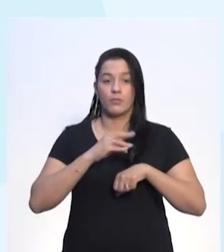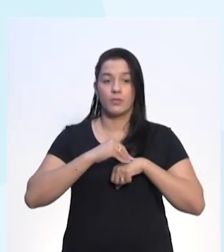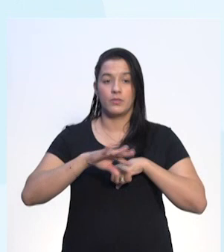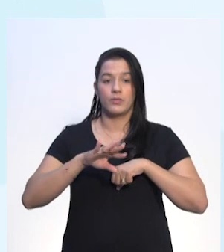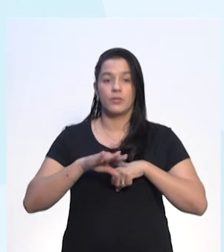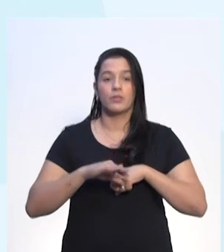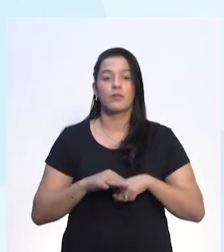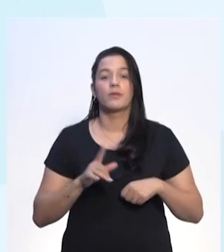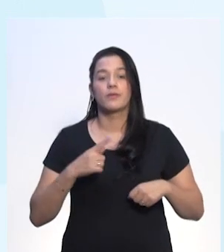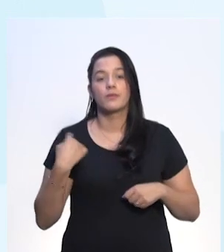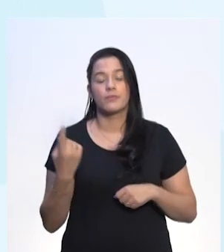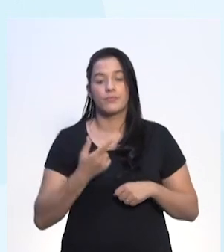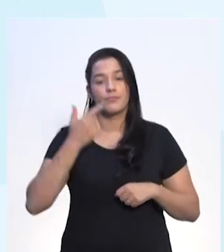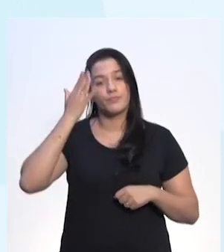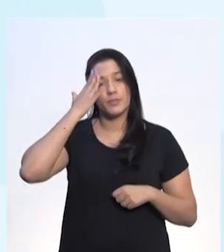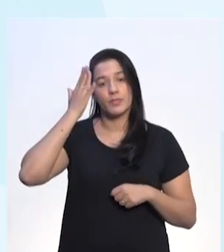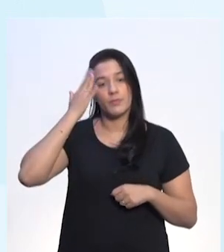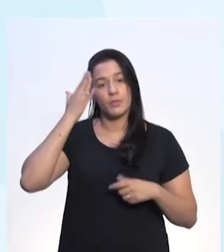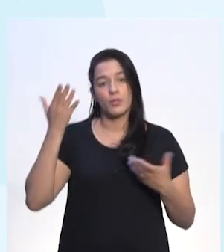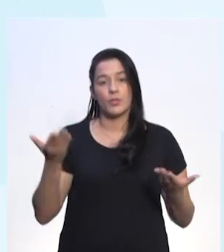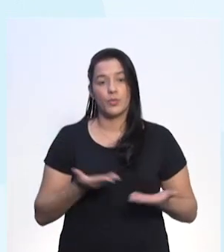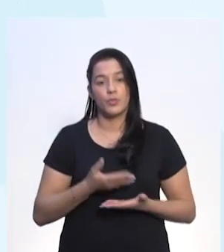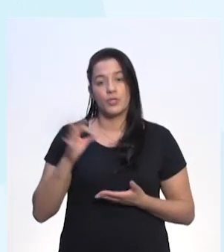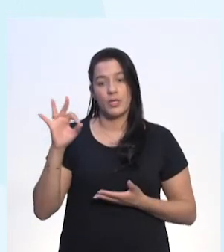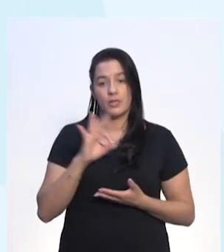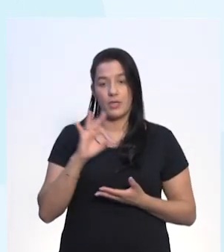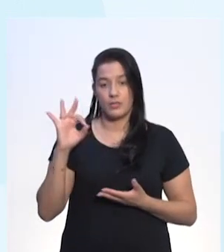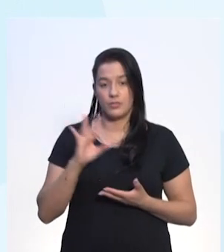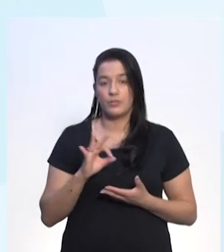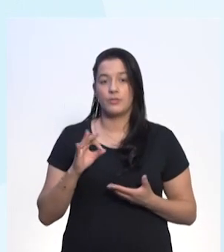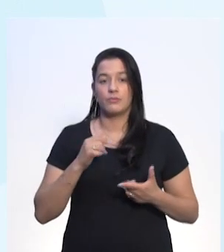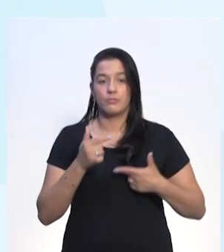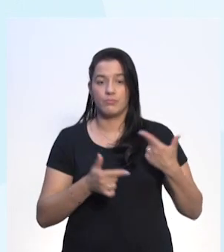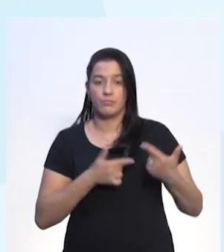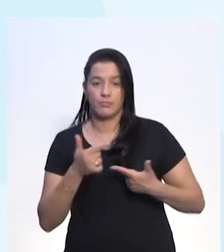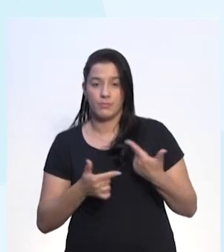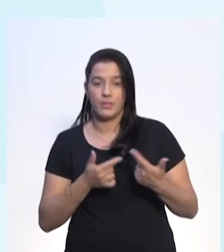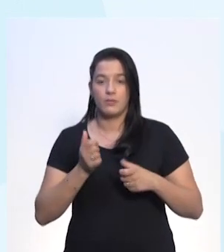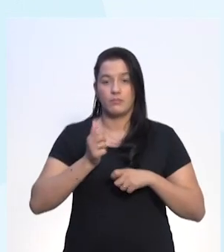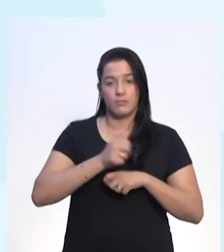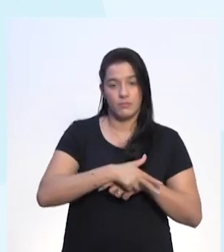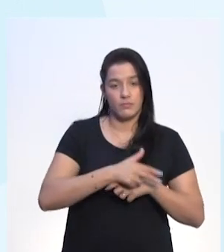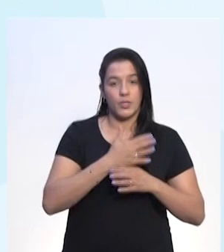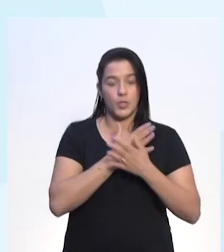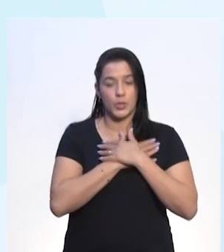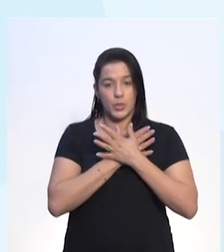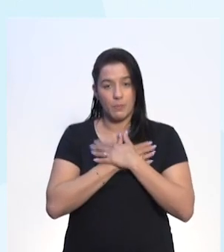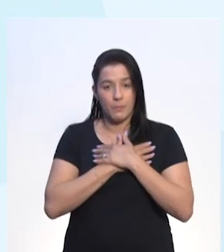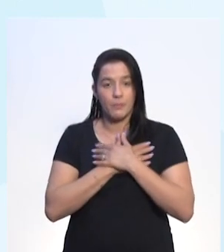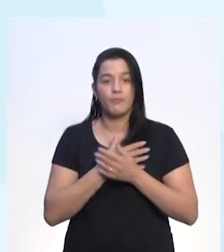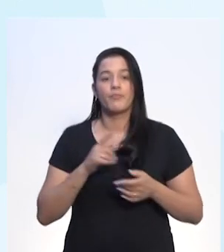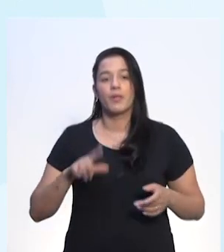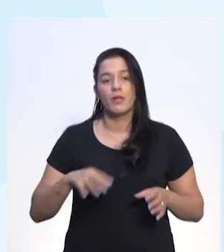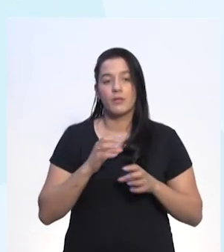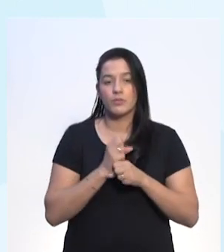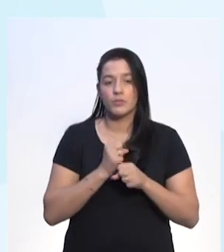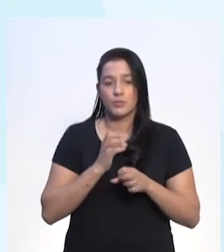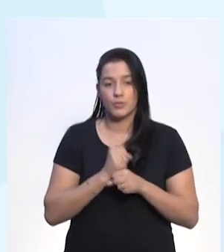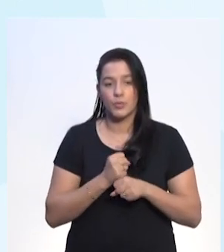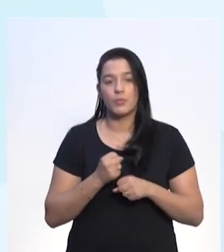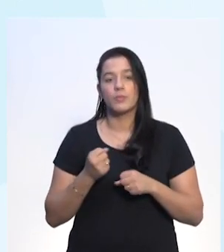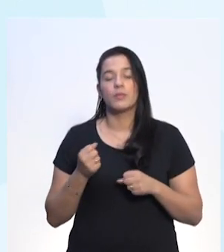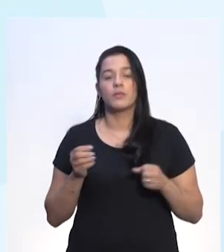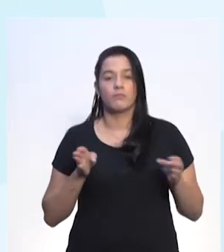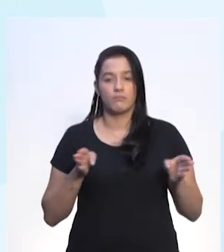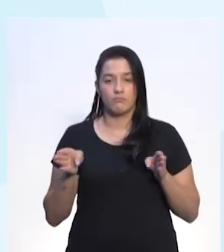é a gente saber que a taxa de emprego e desemprego, ela normalmente tem essa ideia de calcular dentro dessa idade ativa,